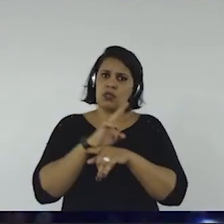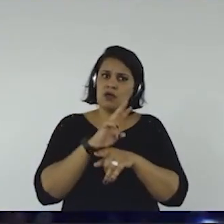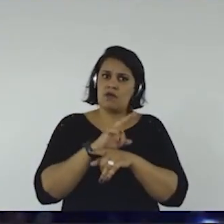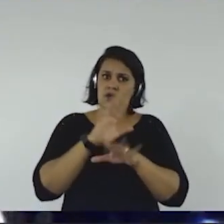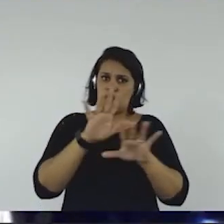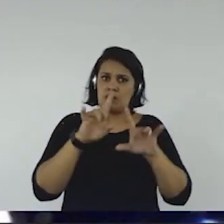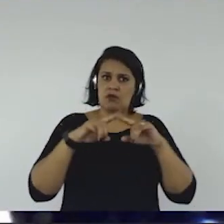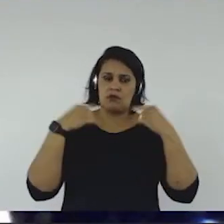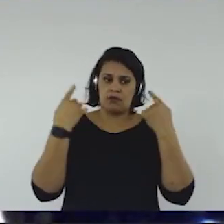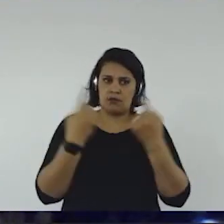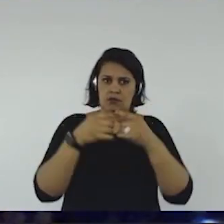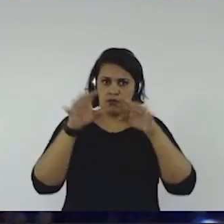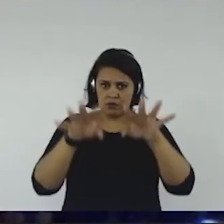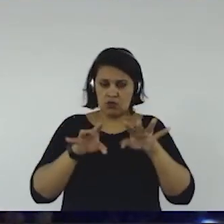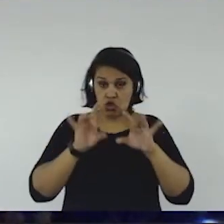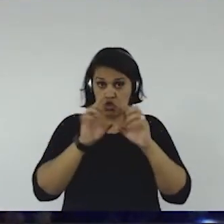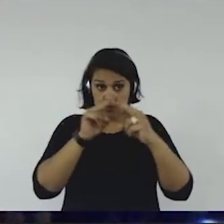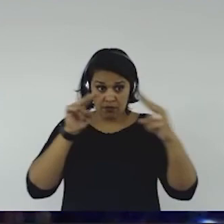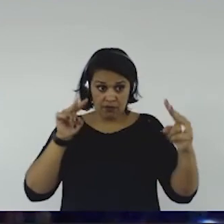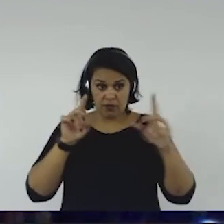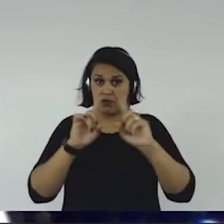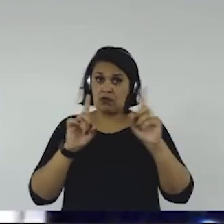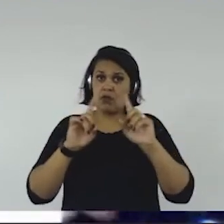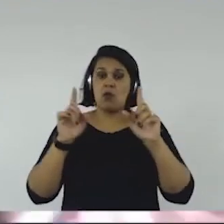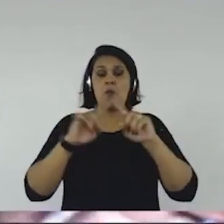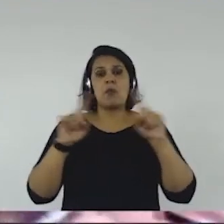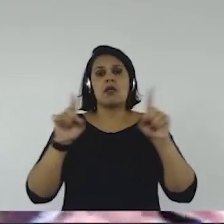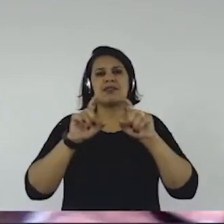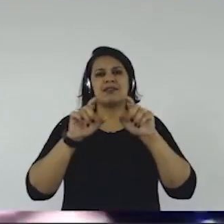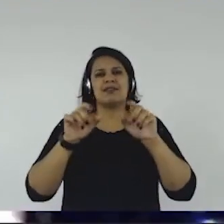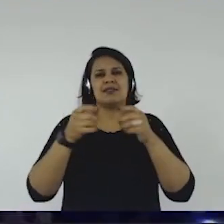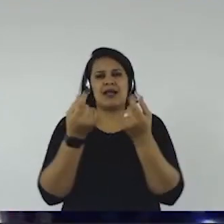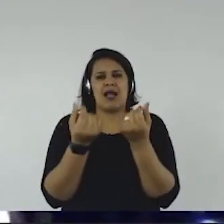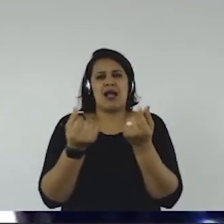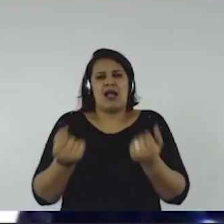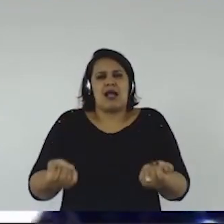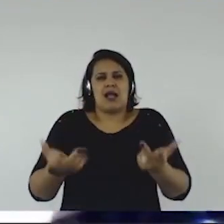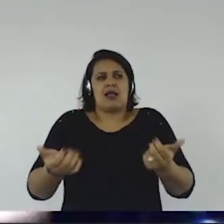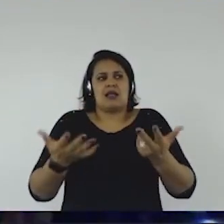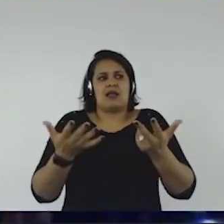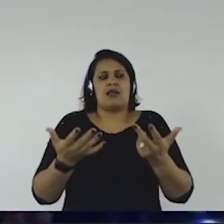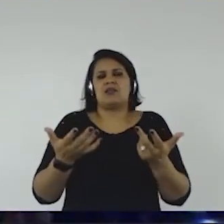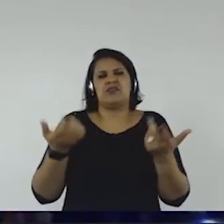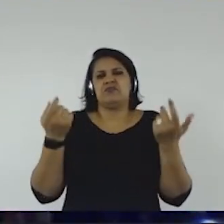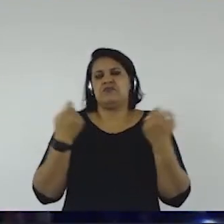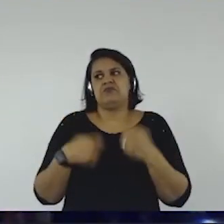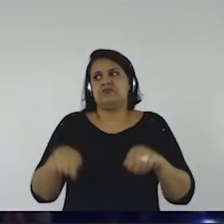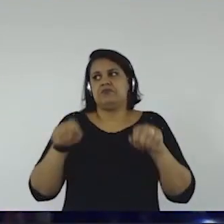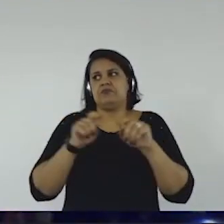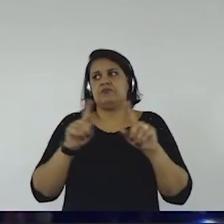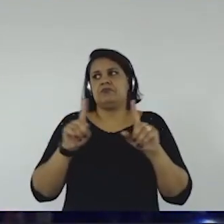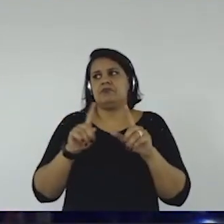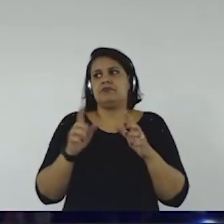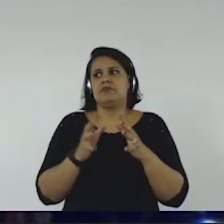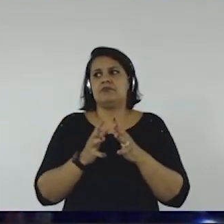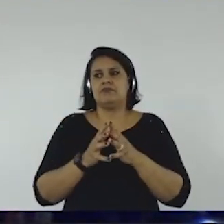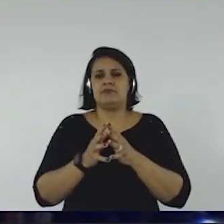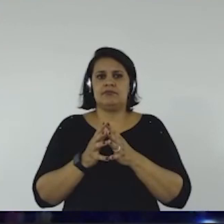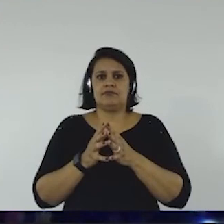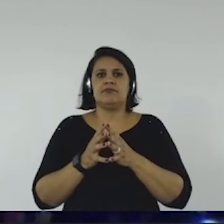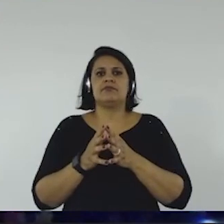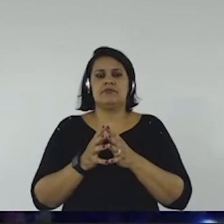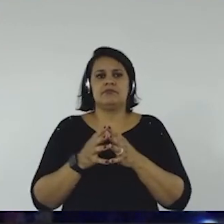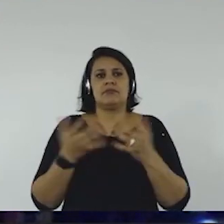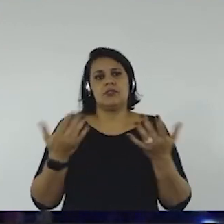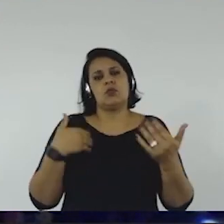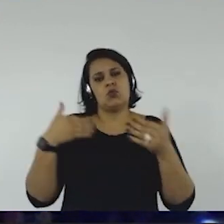audiências sejam só virtuais, apenas que não se tenha mais essa estrutura tão cara para quando tiver uma audiência, porque estou de pleno acordo